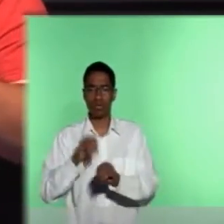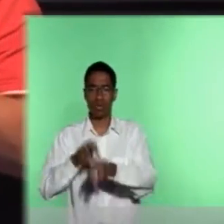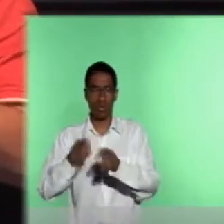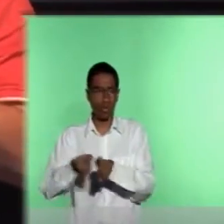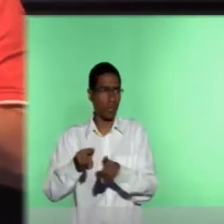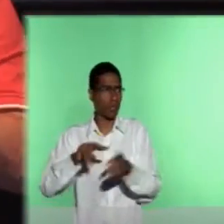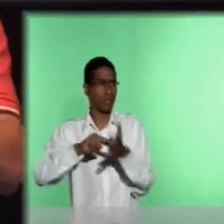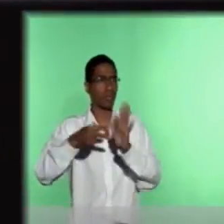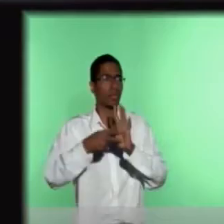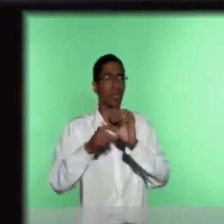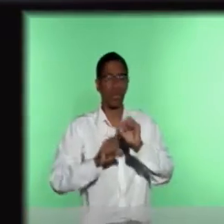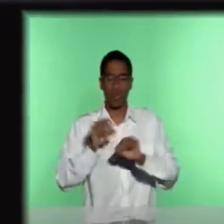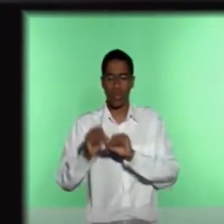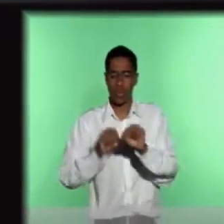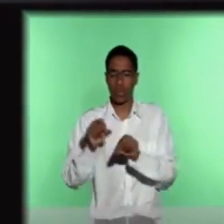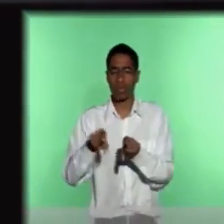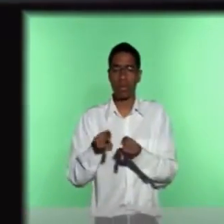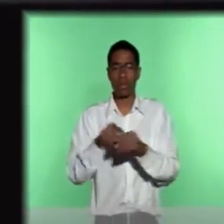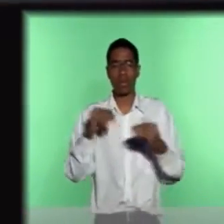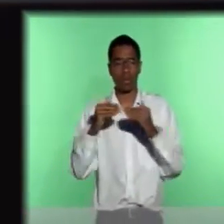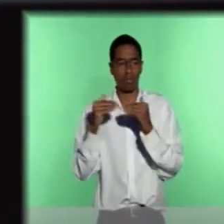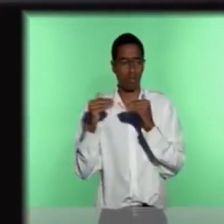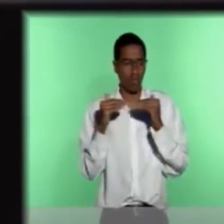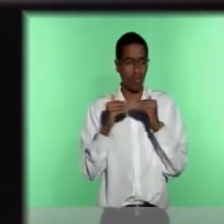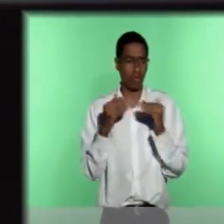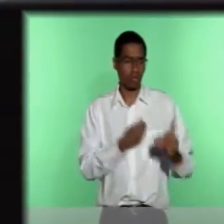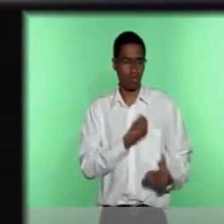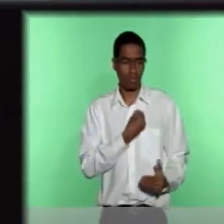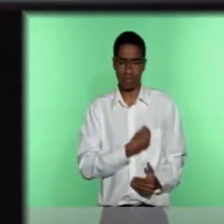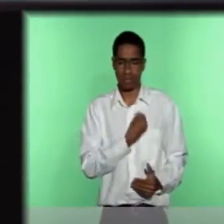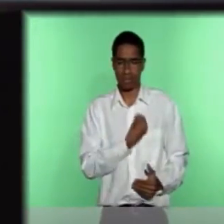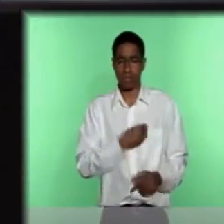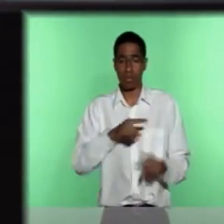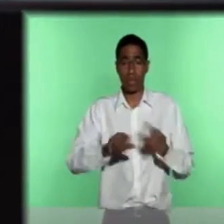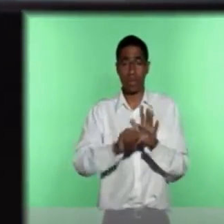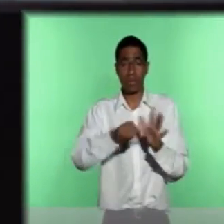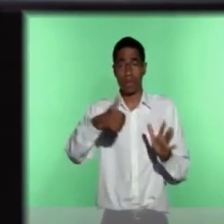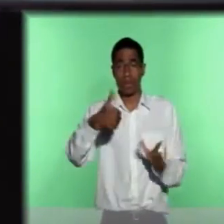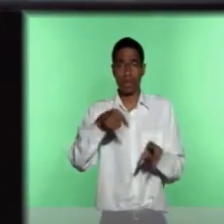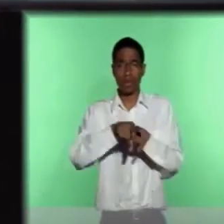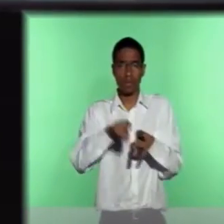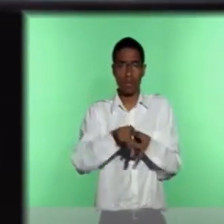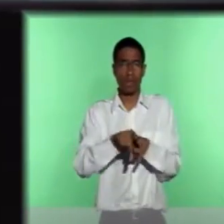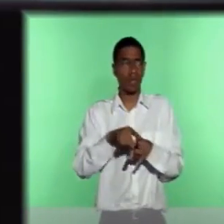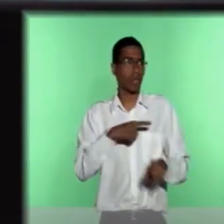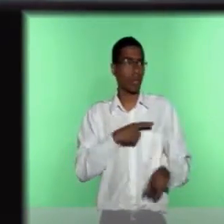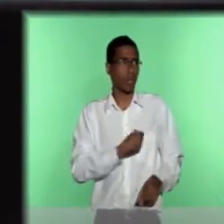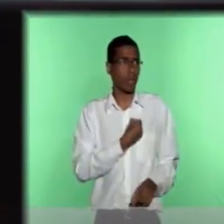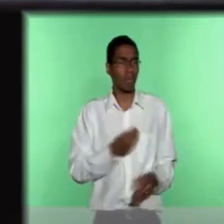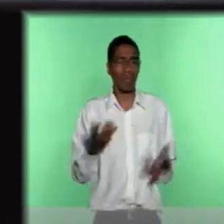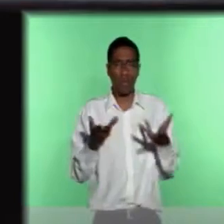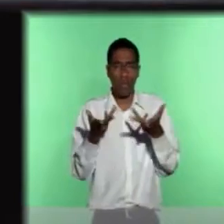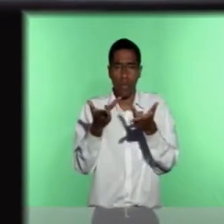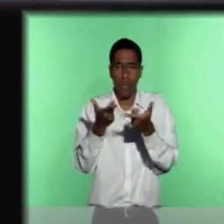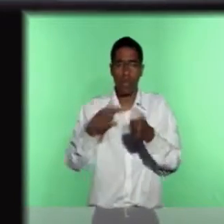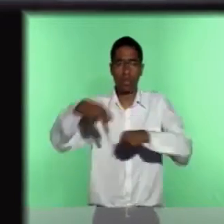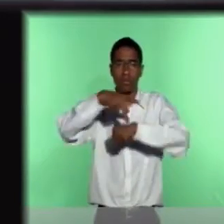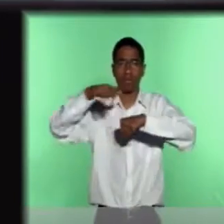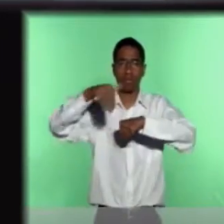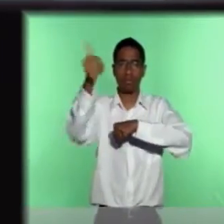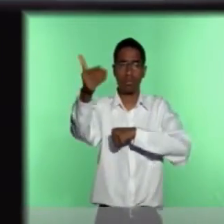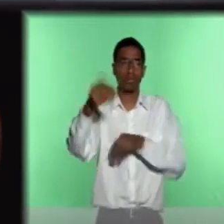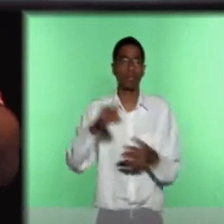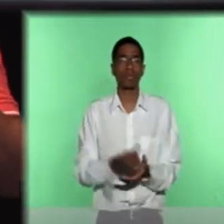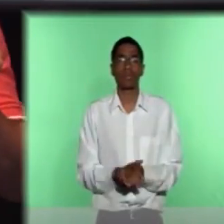vir, né, em concordância. Então, primeiro aspecto é que a gente colocou o tema da qualidade na agenda internacional. O segundo